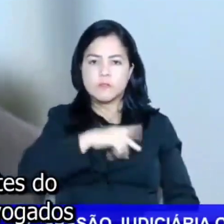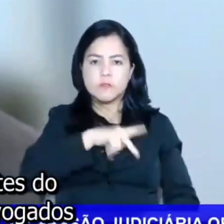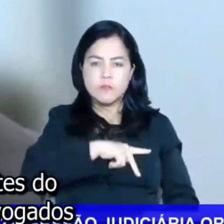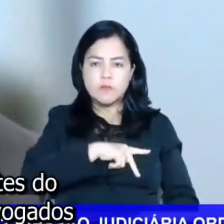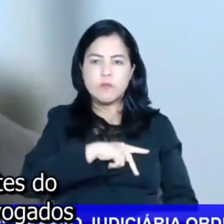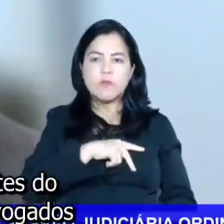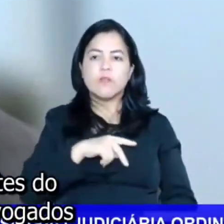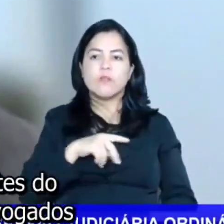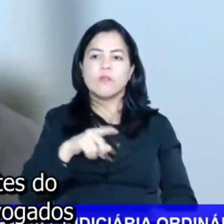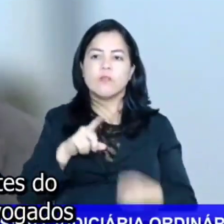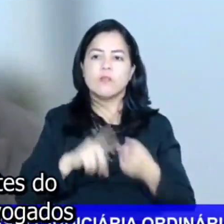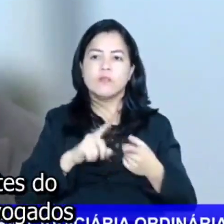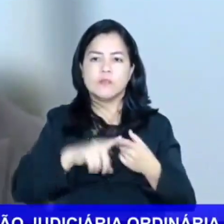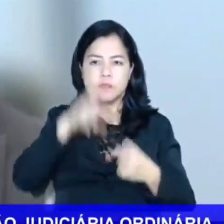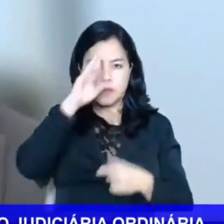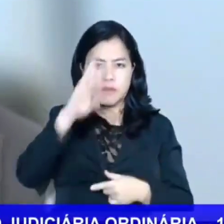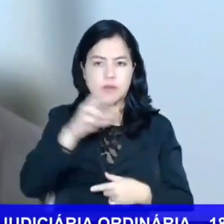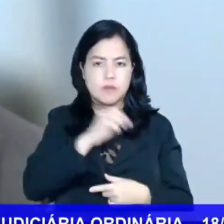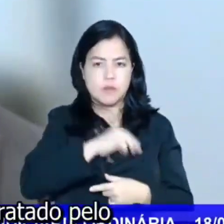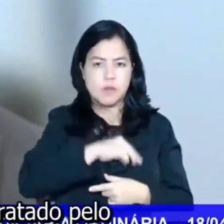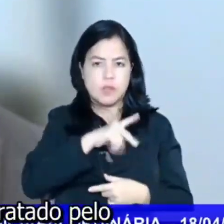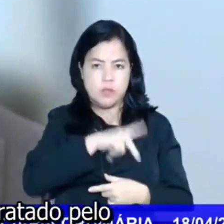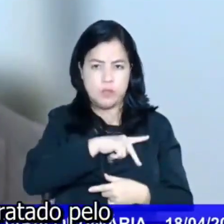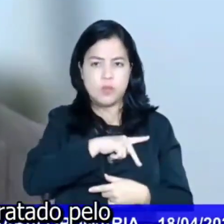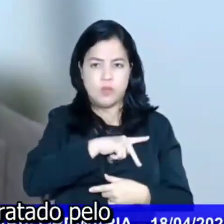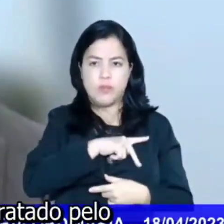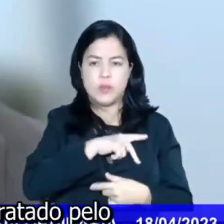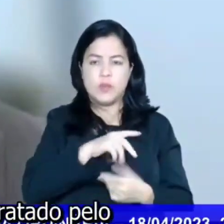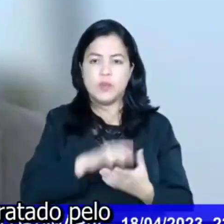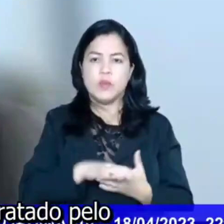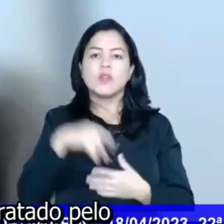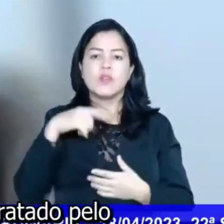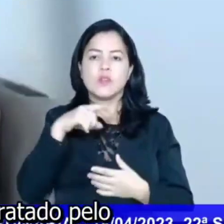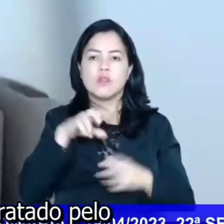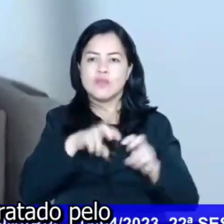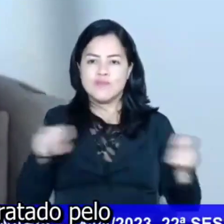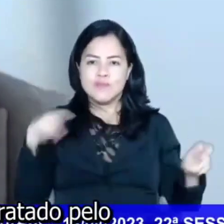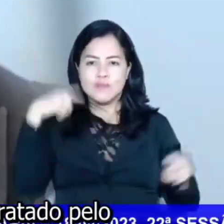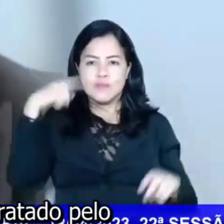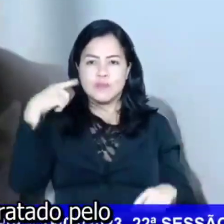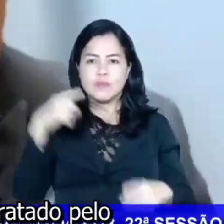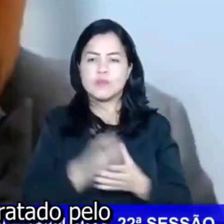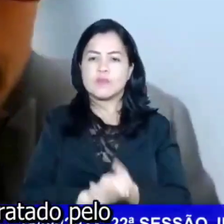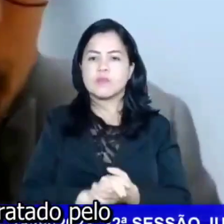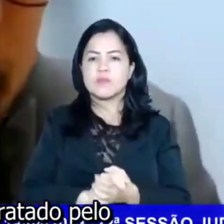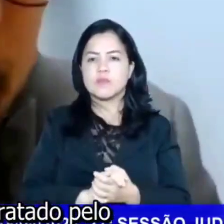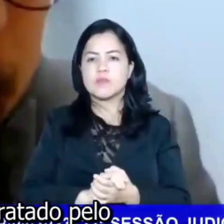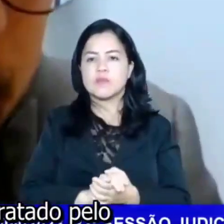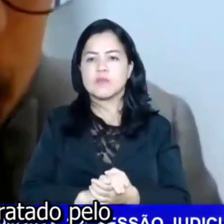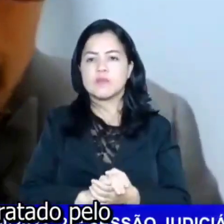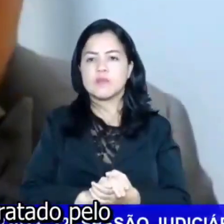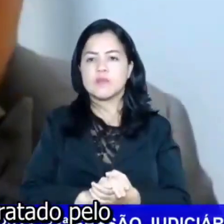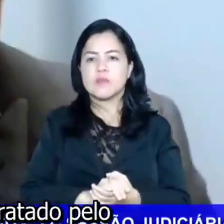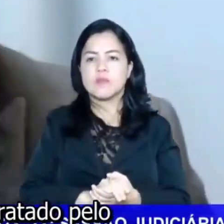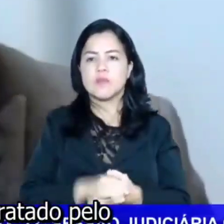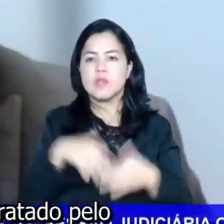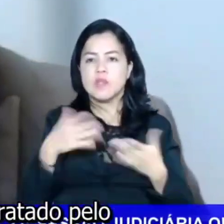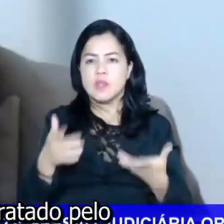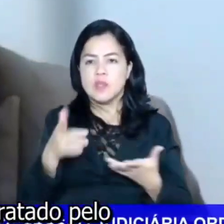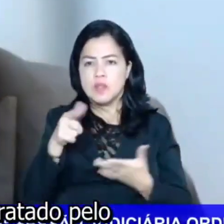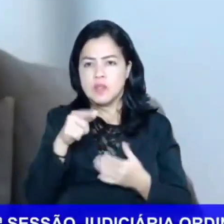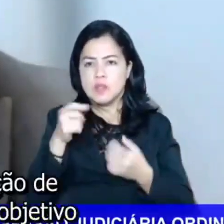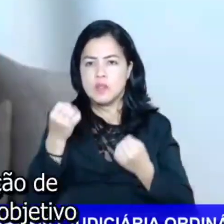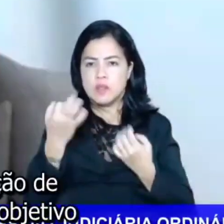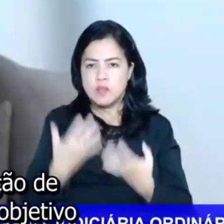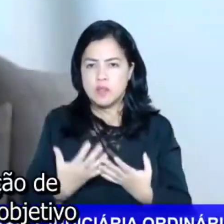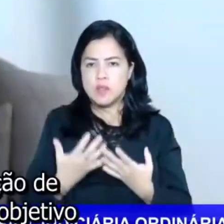Pablo, colegas advogados. Excelente, no caso em análise, como bem relatado